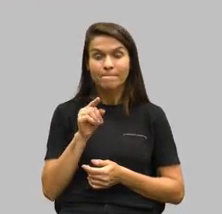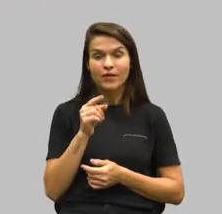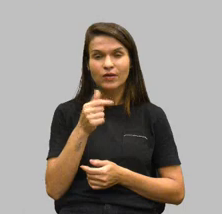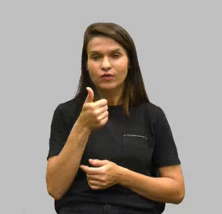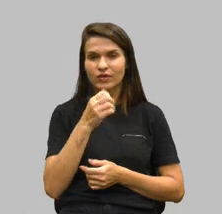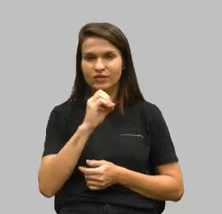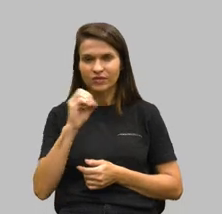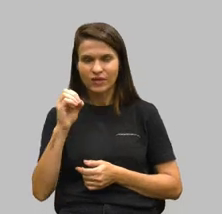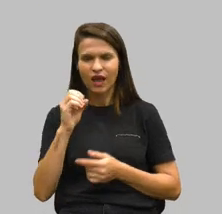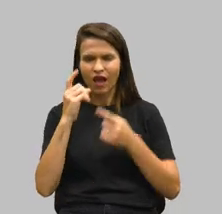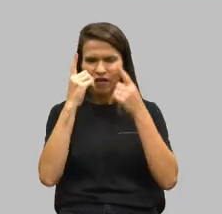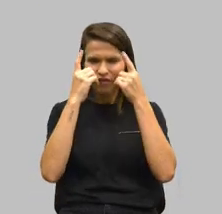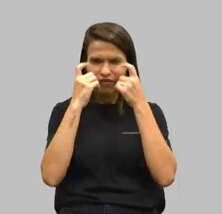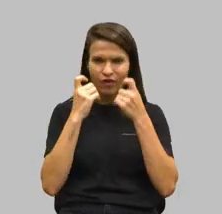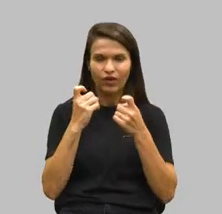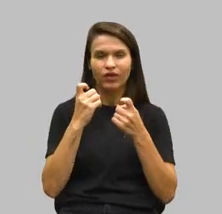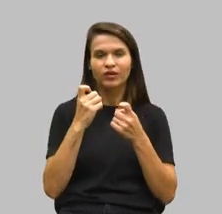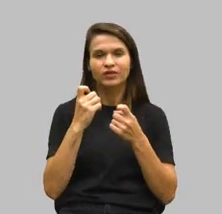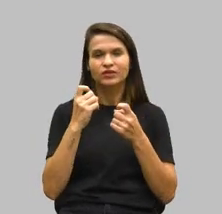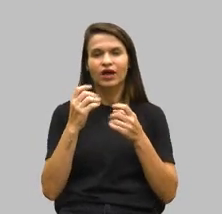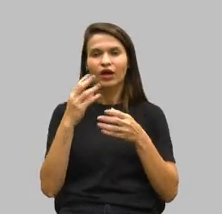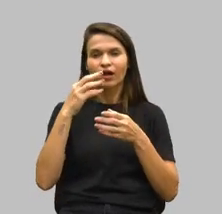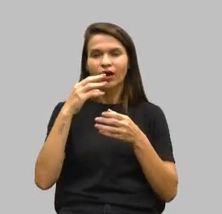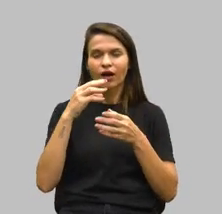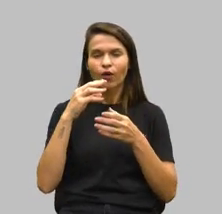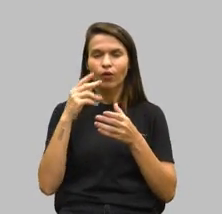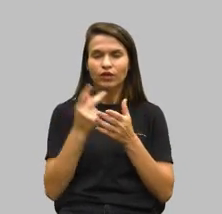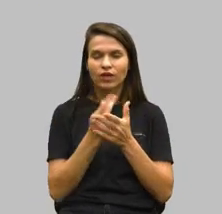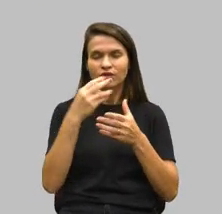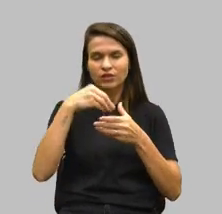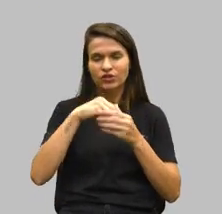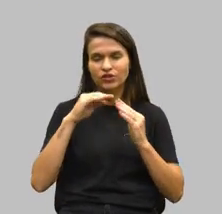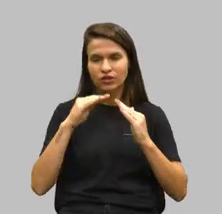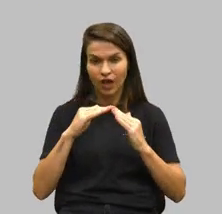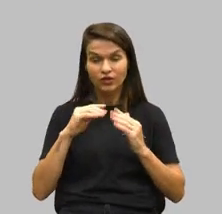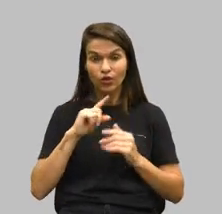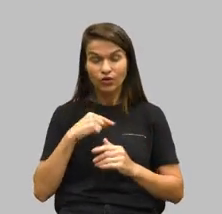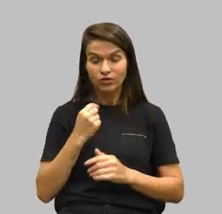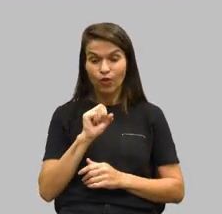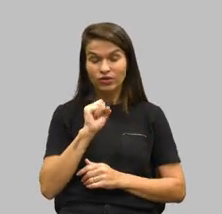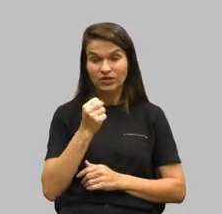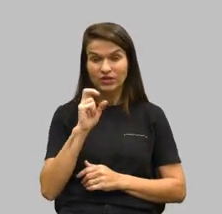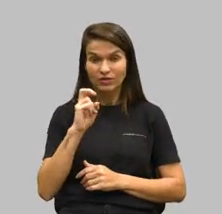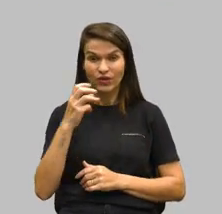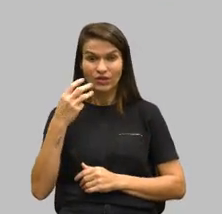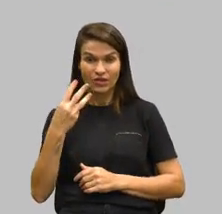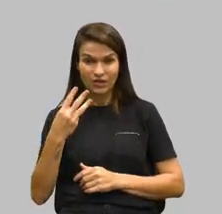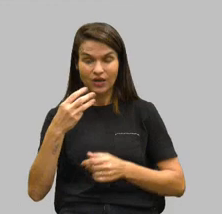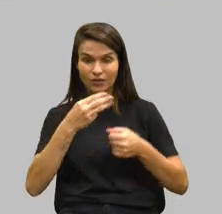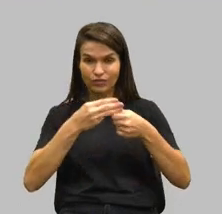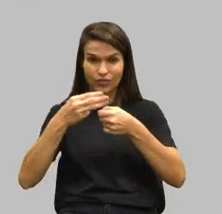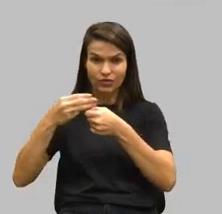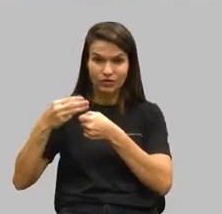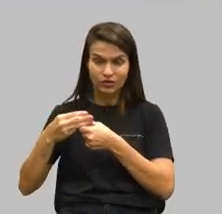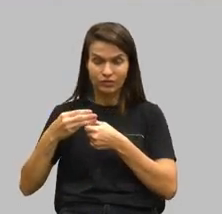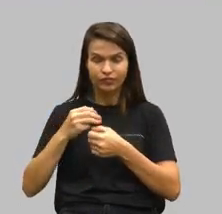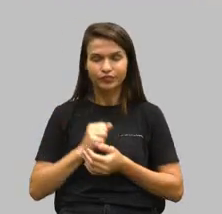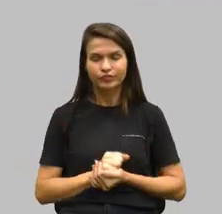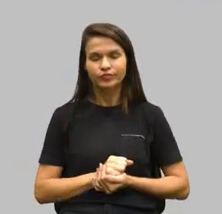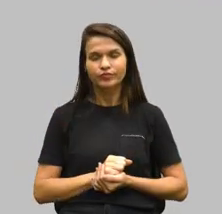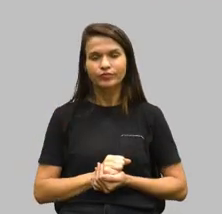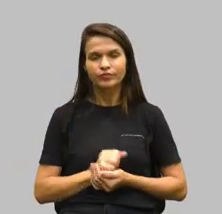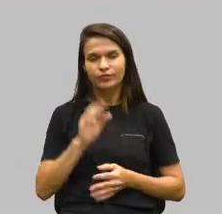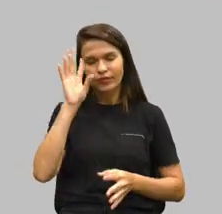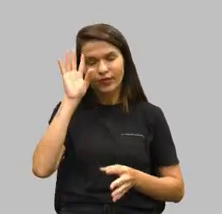muito muito maior e nós somos 853 municípios e para concluir eh